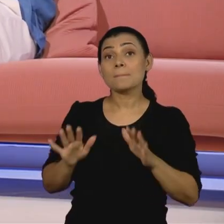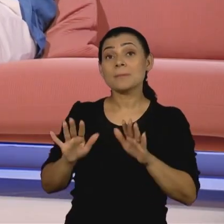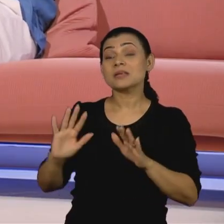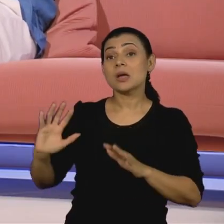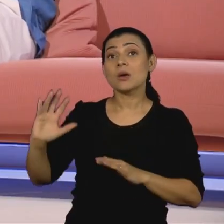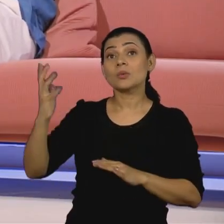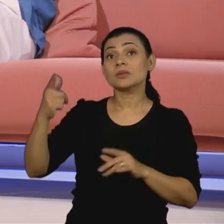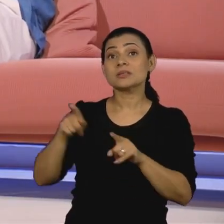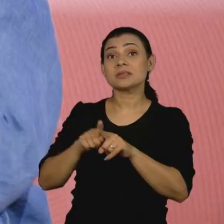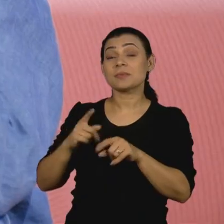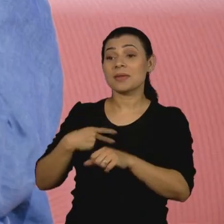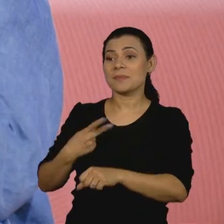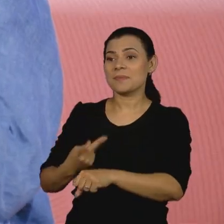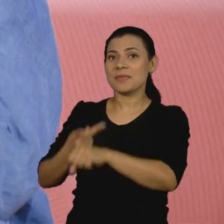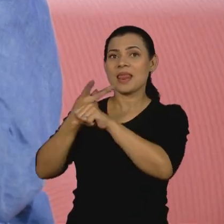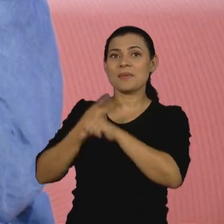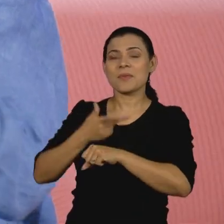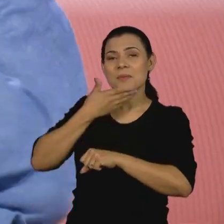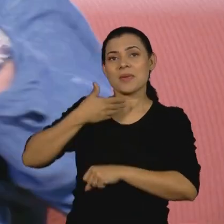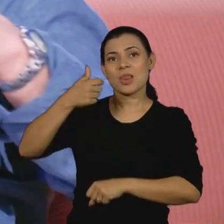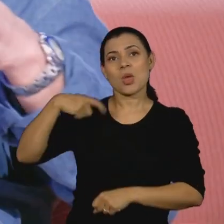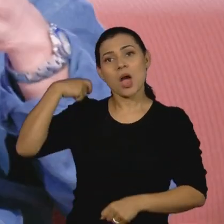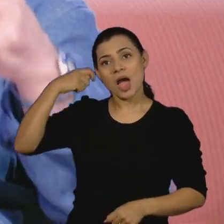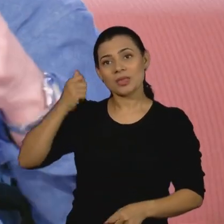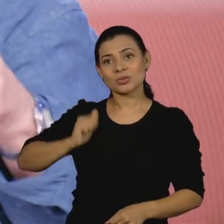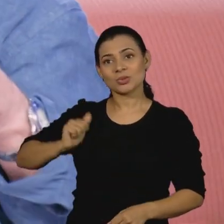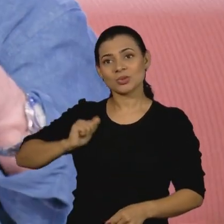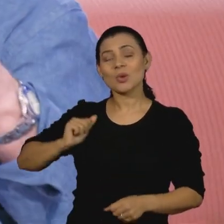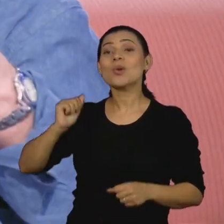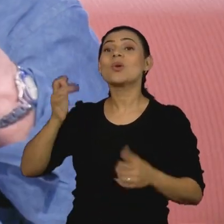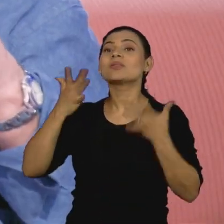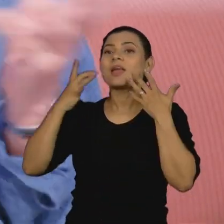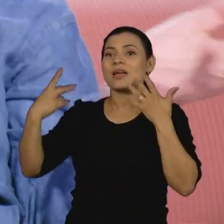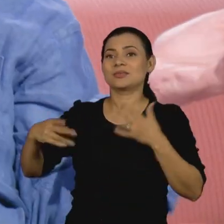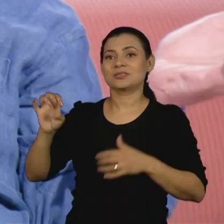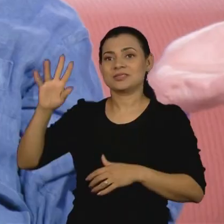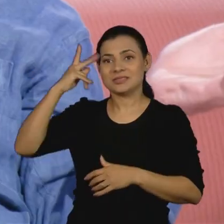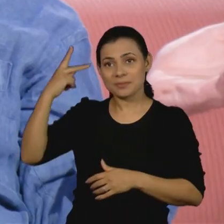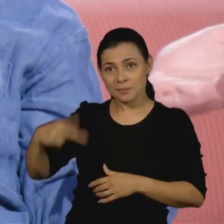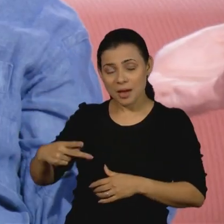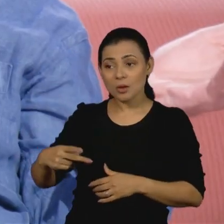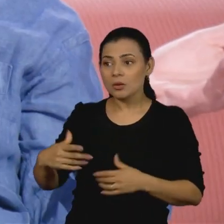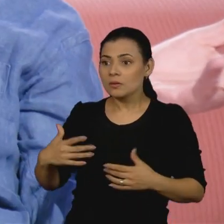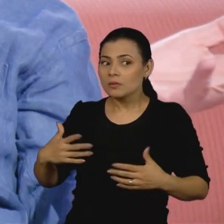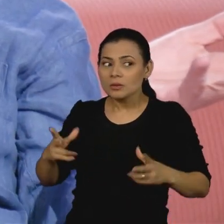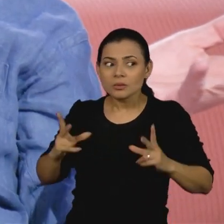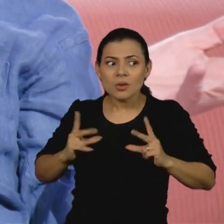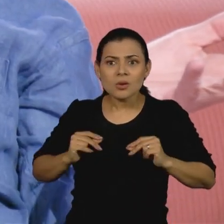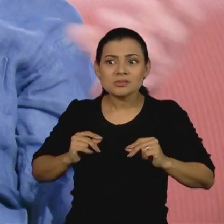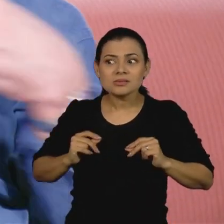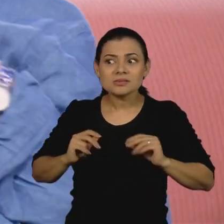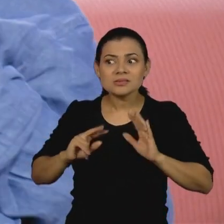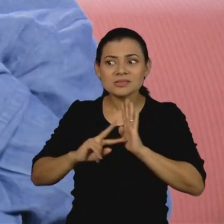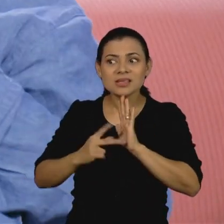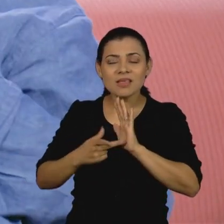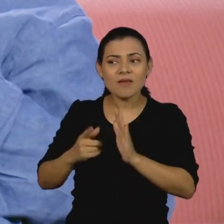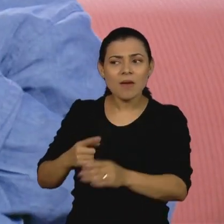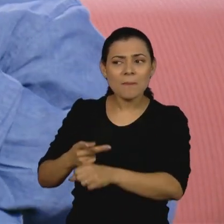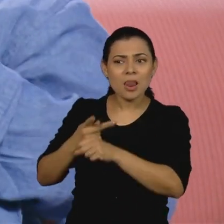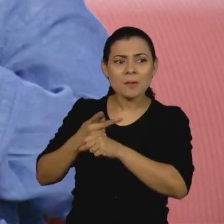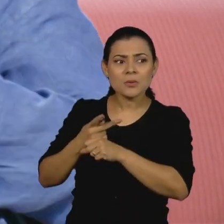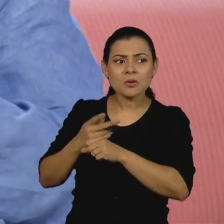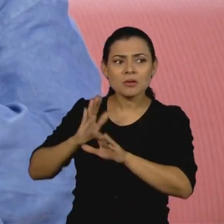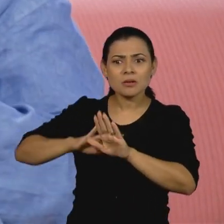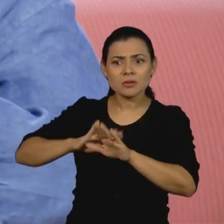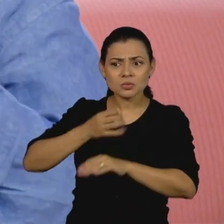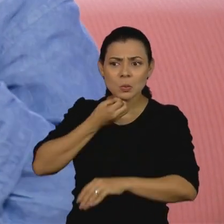momento eu ganhei o prêmio de melhor ator do Estado de São Paulo no Teatro Amador. Aí eu falei assim, poxa vida, isso é um sinal, né? Tem coisas que a gente tem que